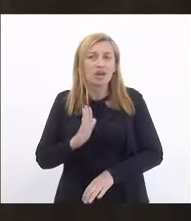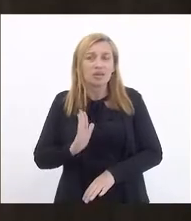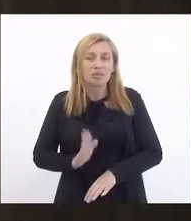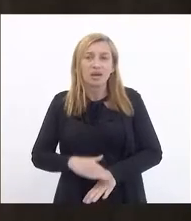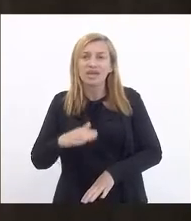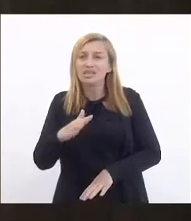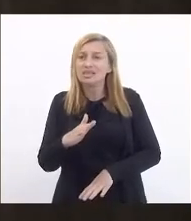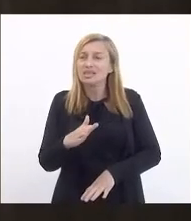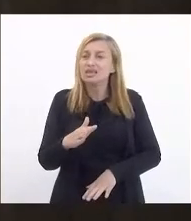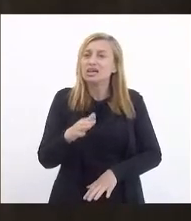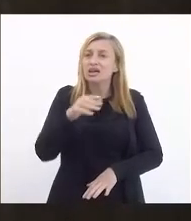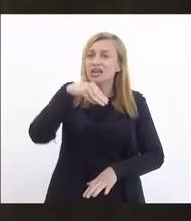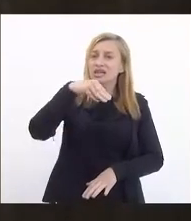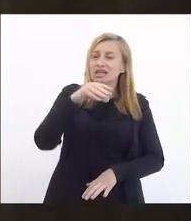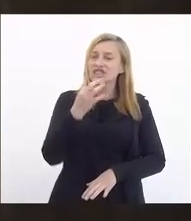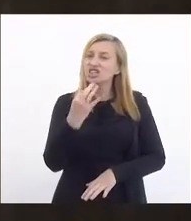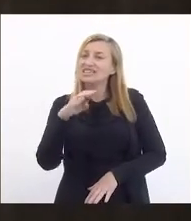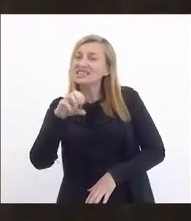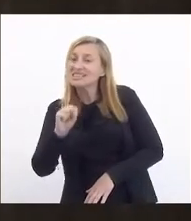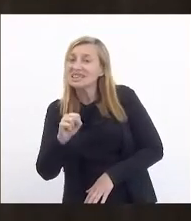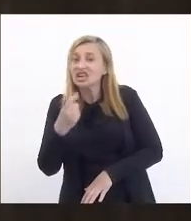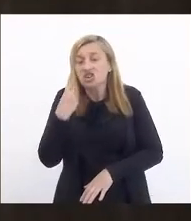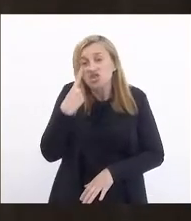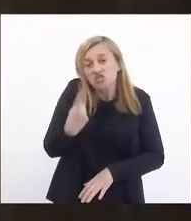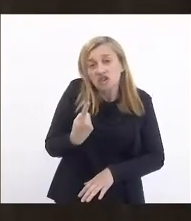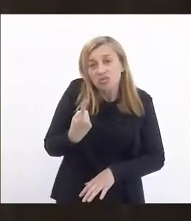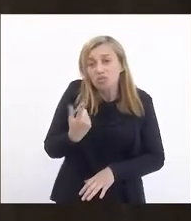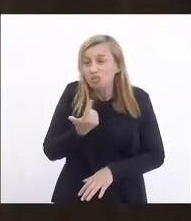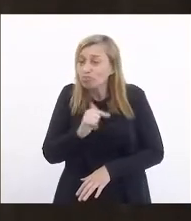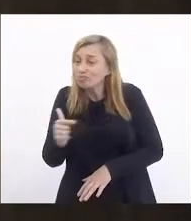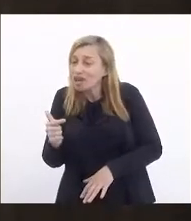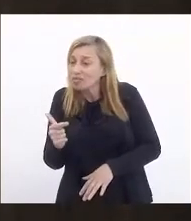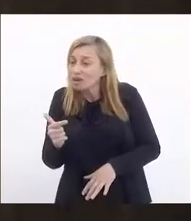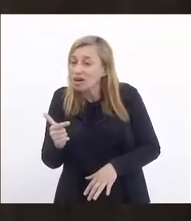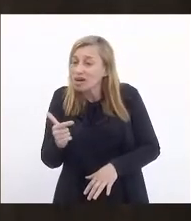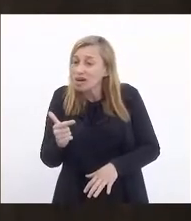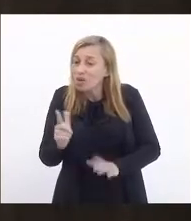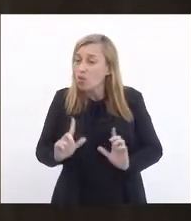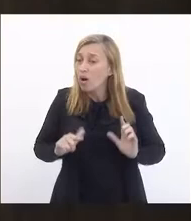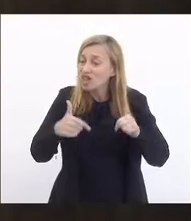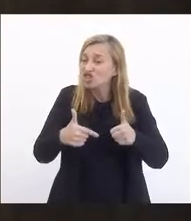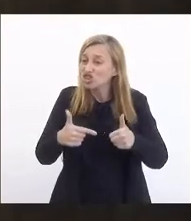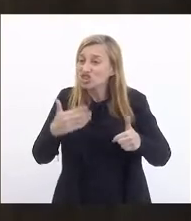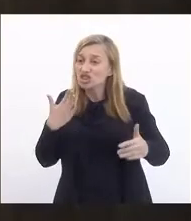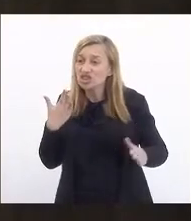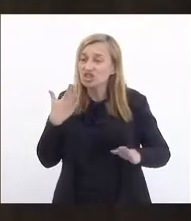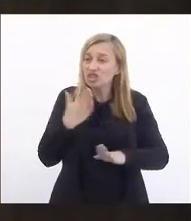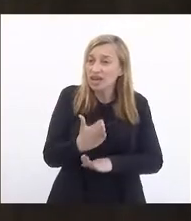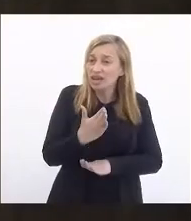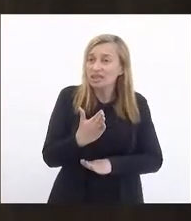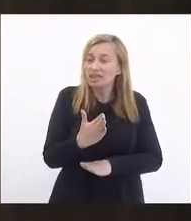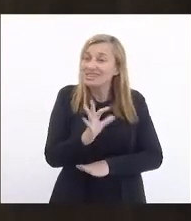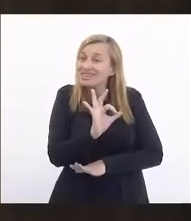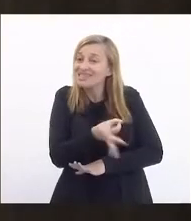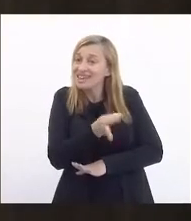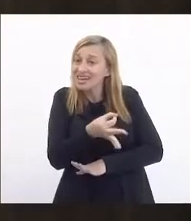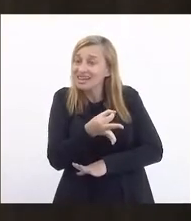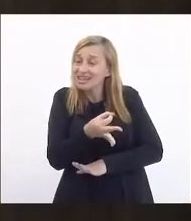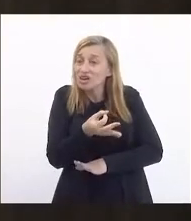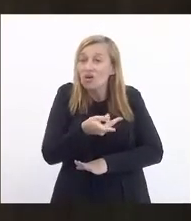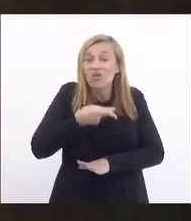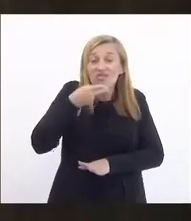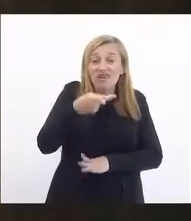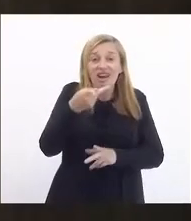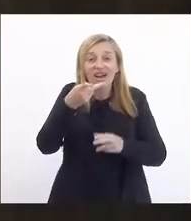uma chacina que vivenciamos sem termos a ação direta e contundente em uma fala